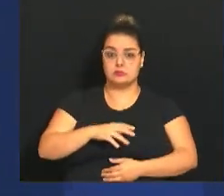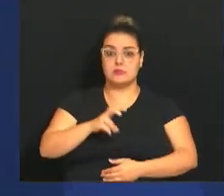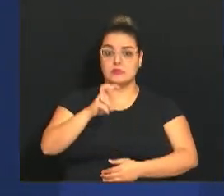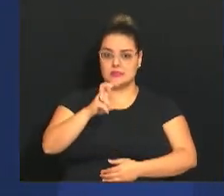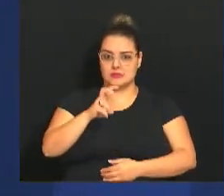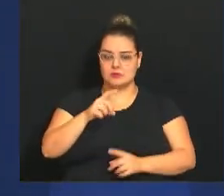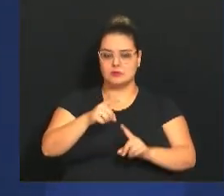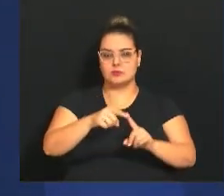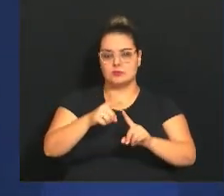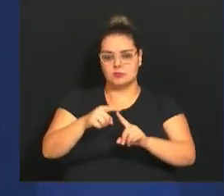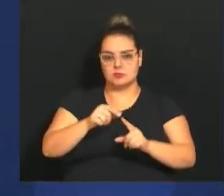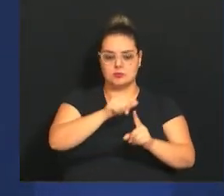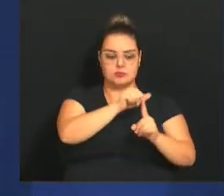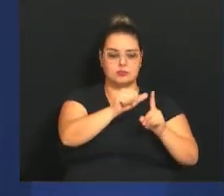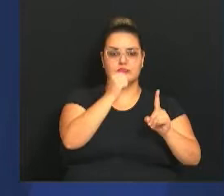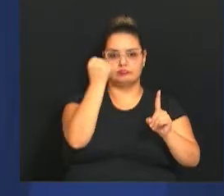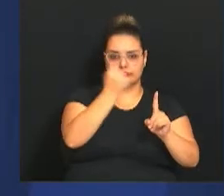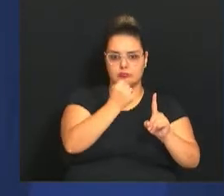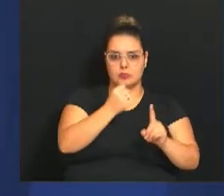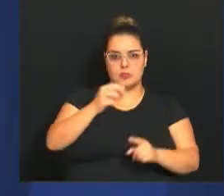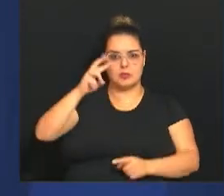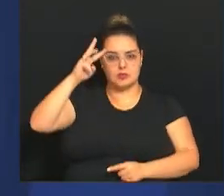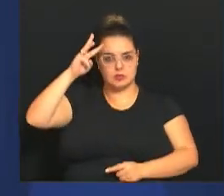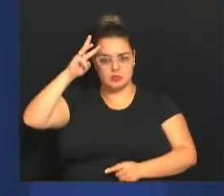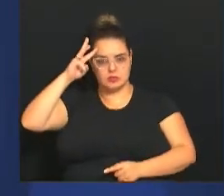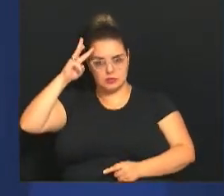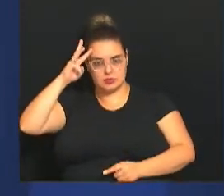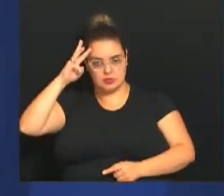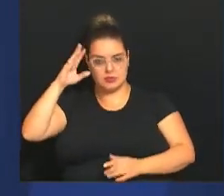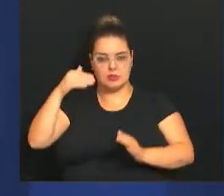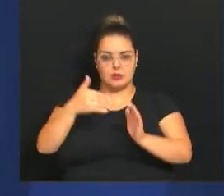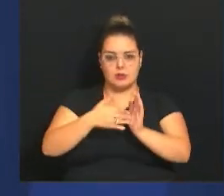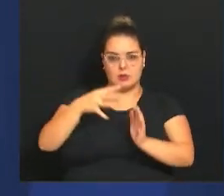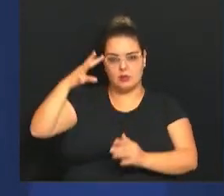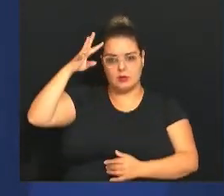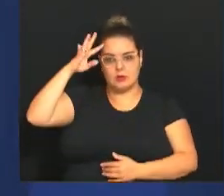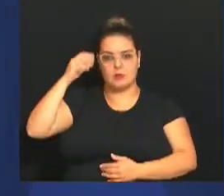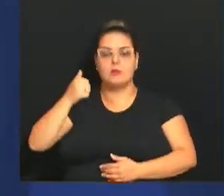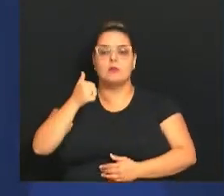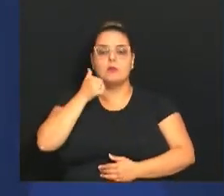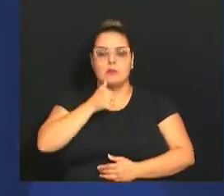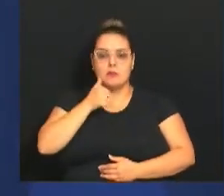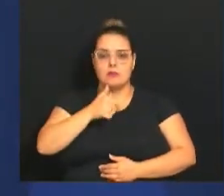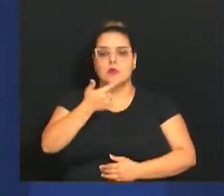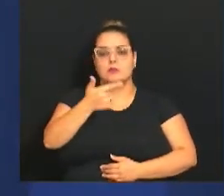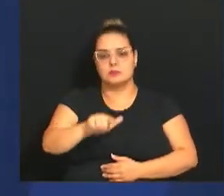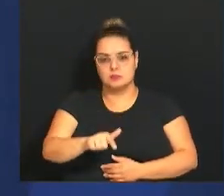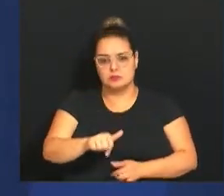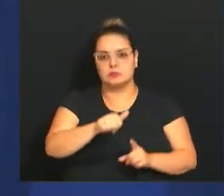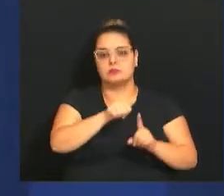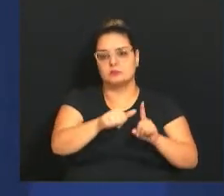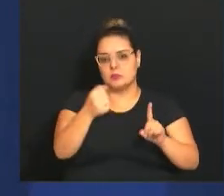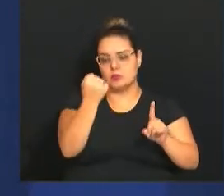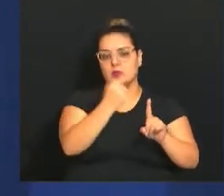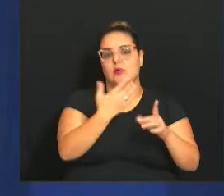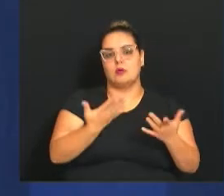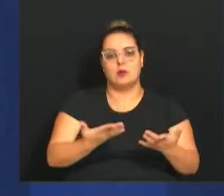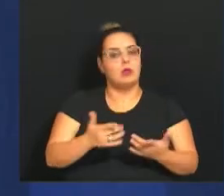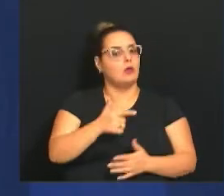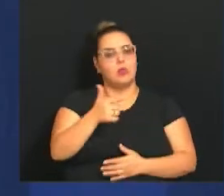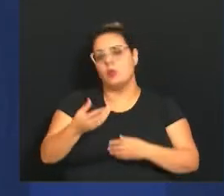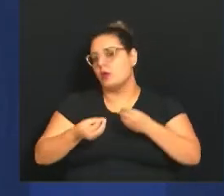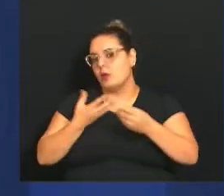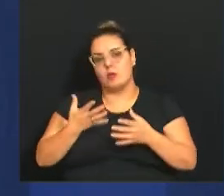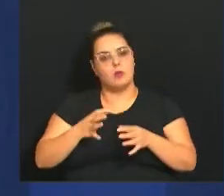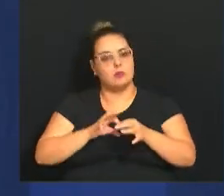virada da terça para quarta-feira, onde mais uma mulher foi assassinada. E não dá para a gente deixar que essas mulheres, né,